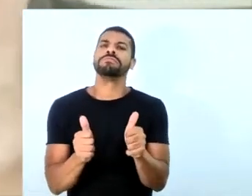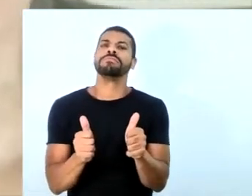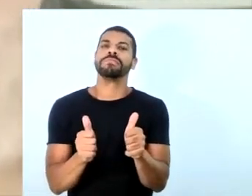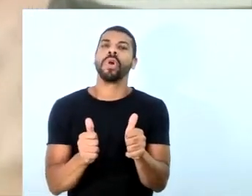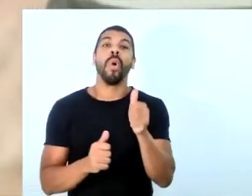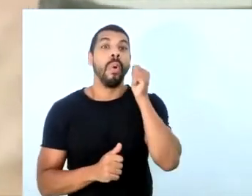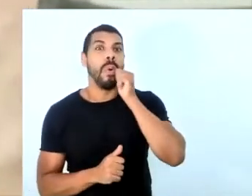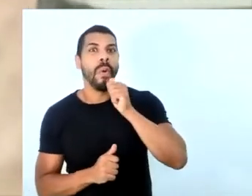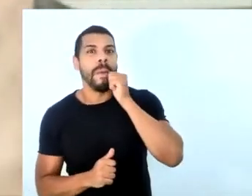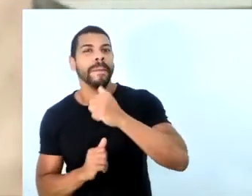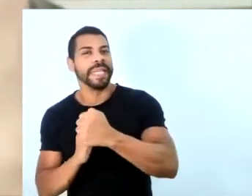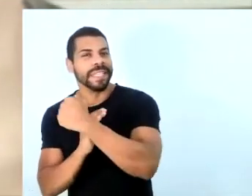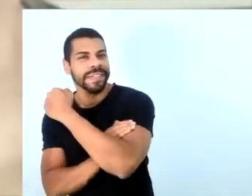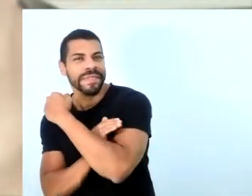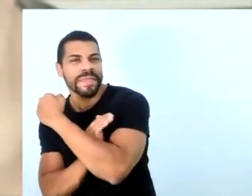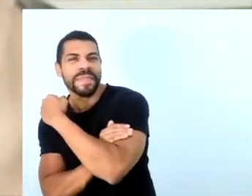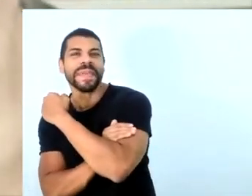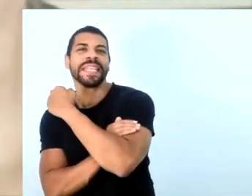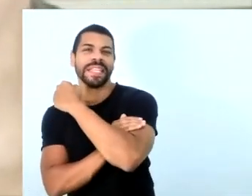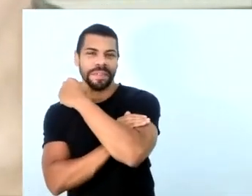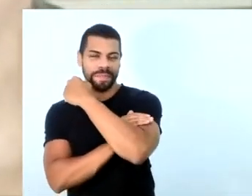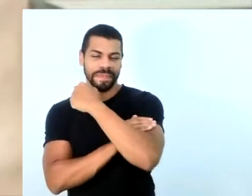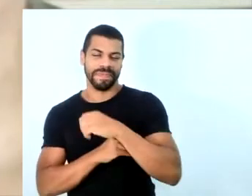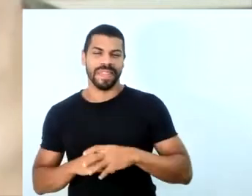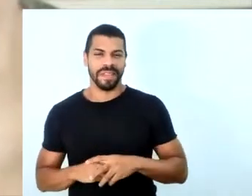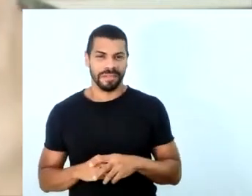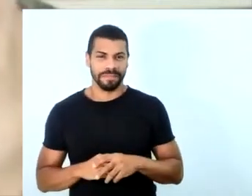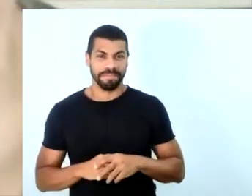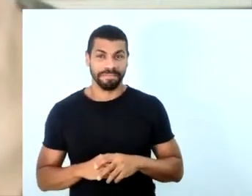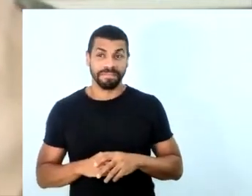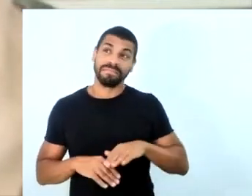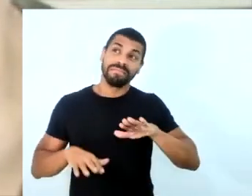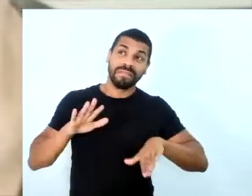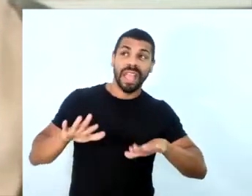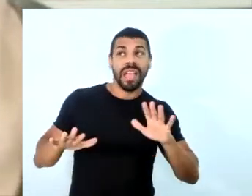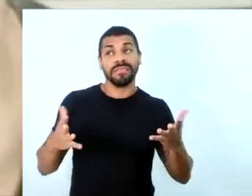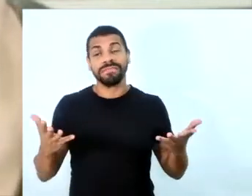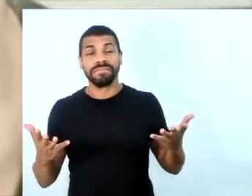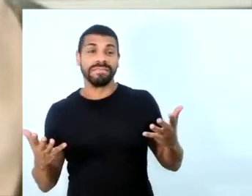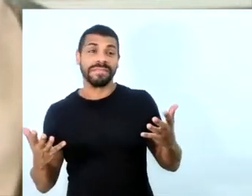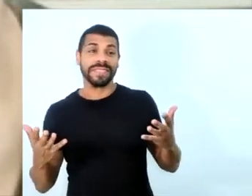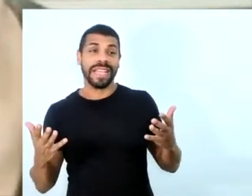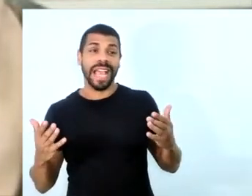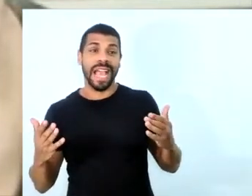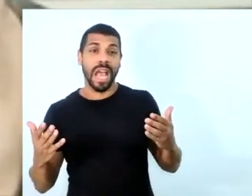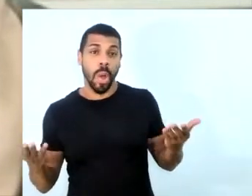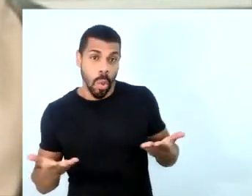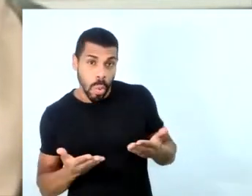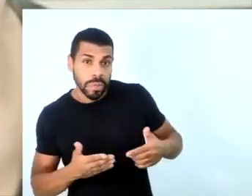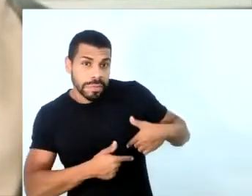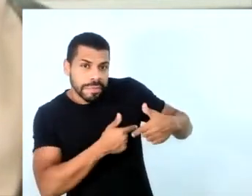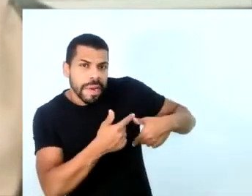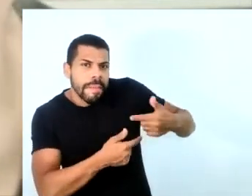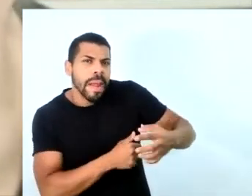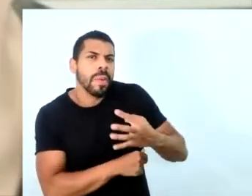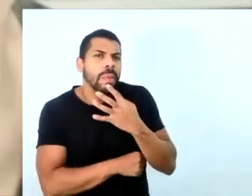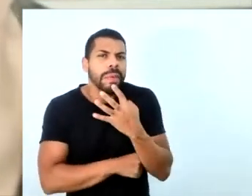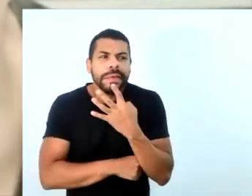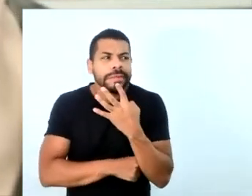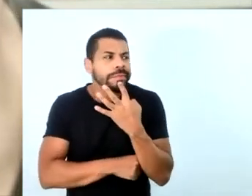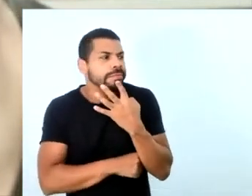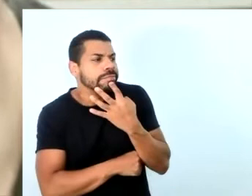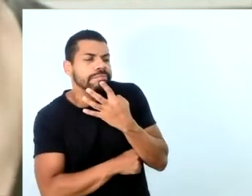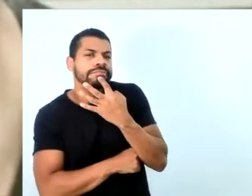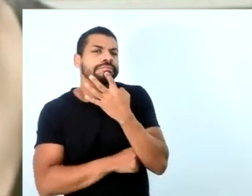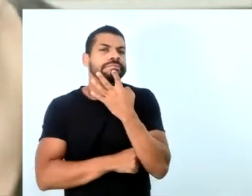o feminino, e eu me inspirei muito, talvez por uma coincidência, assim, a maioria das montadoras que eu conheço, assim,